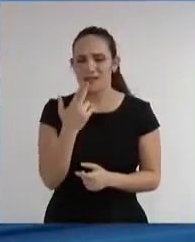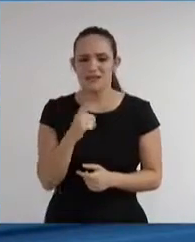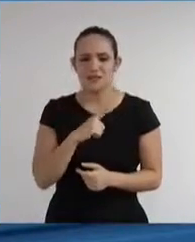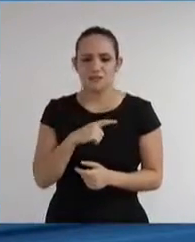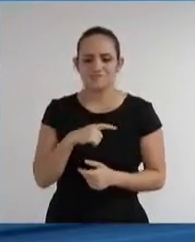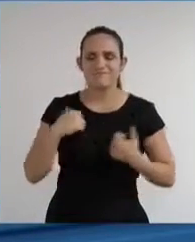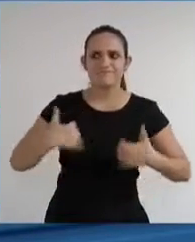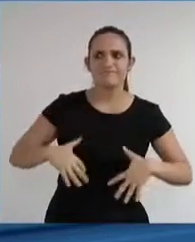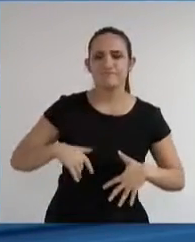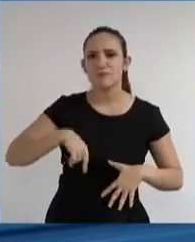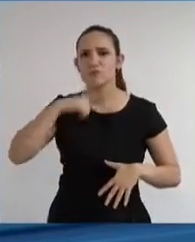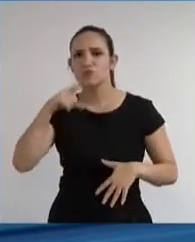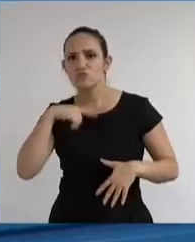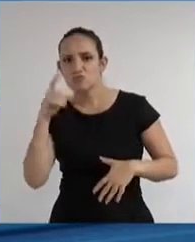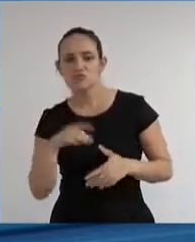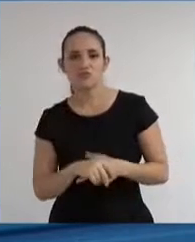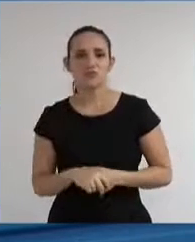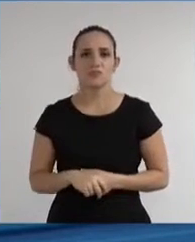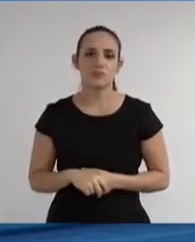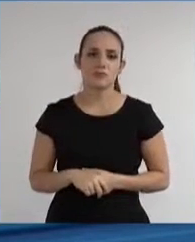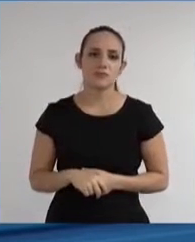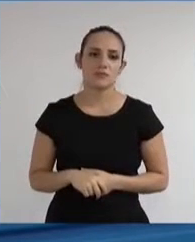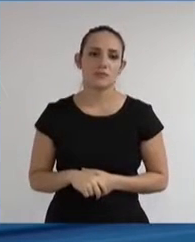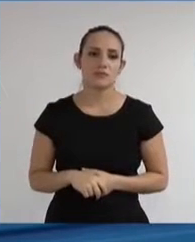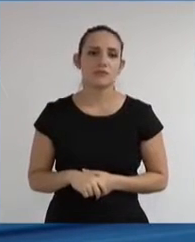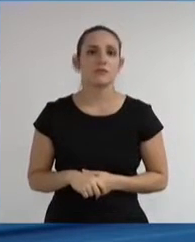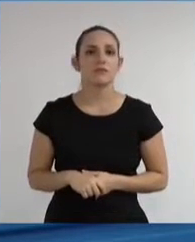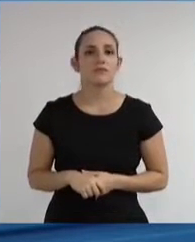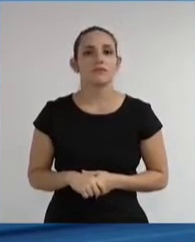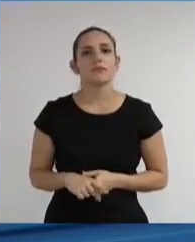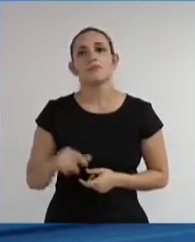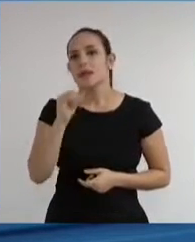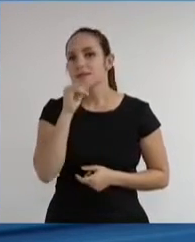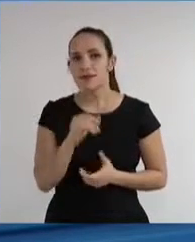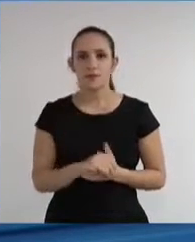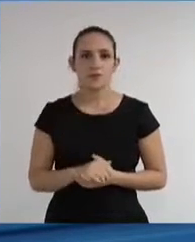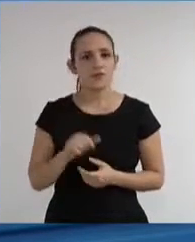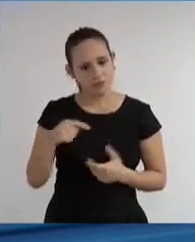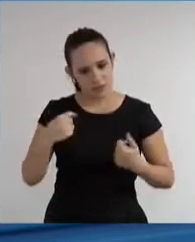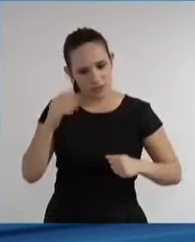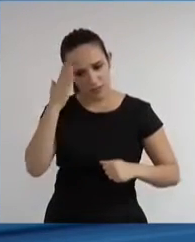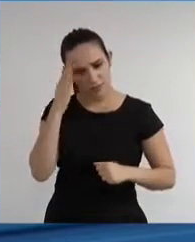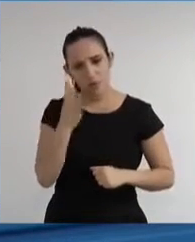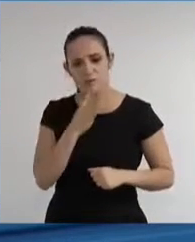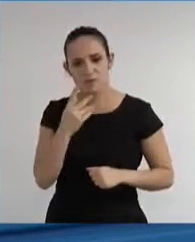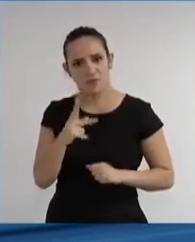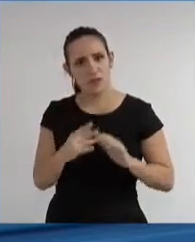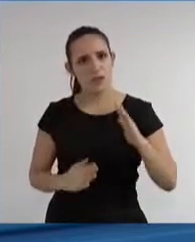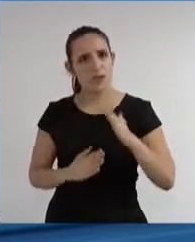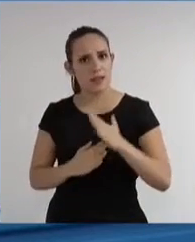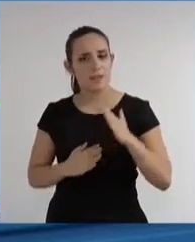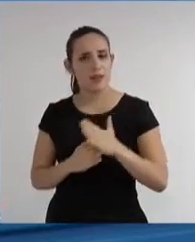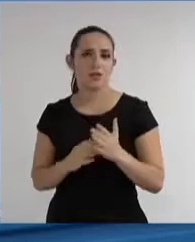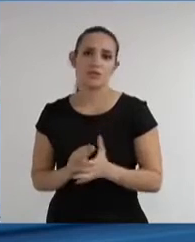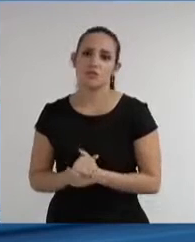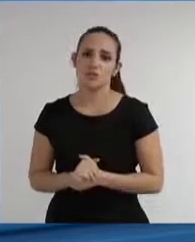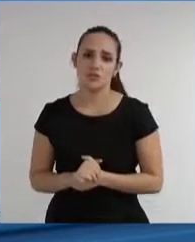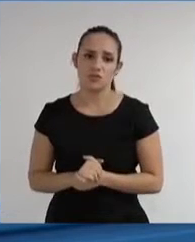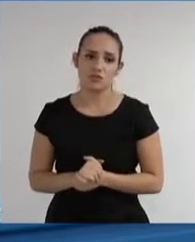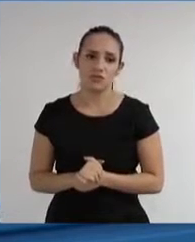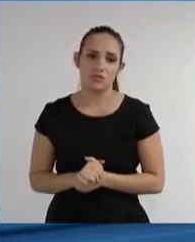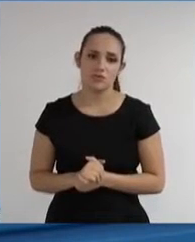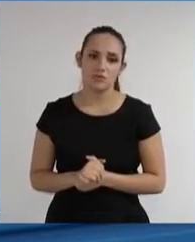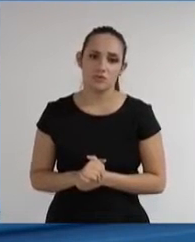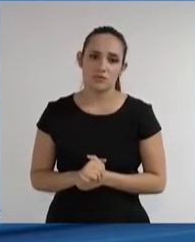instabilidade. Essa coisa de poder não saber qual que é o seu limite e qual que é o seu tamanho é coisa